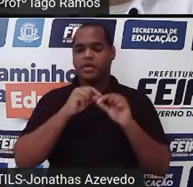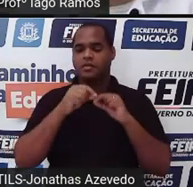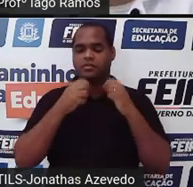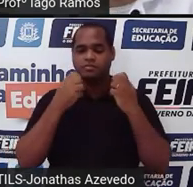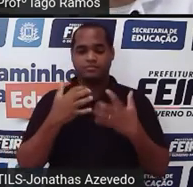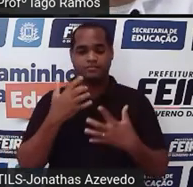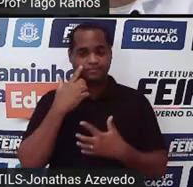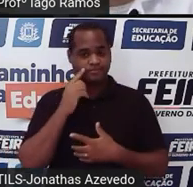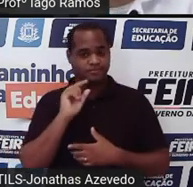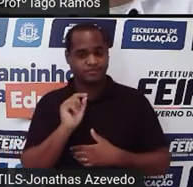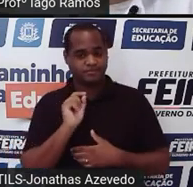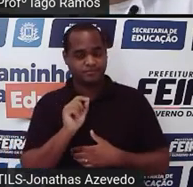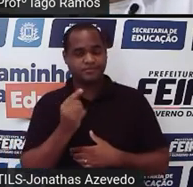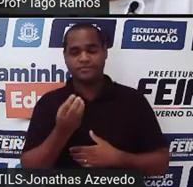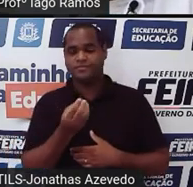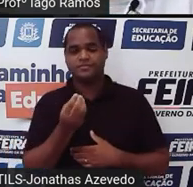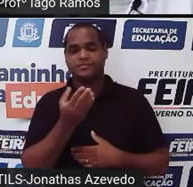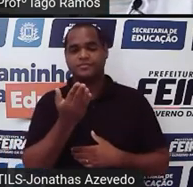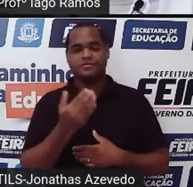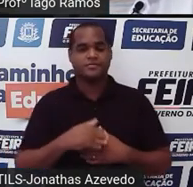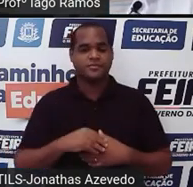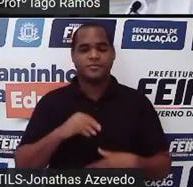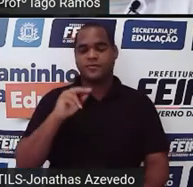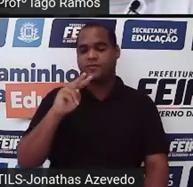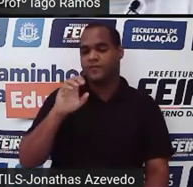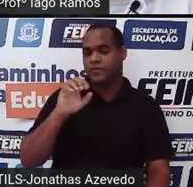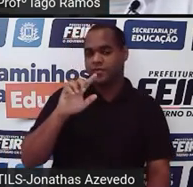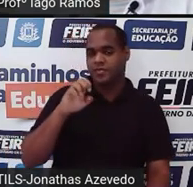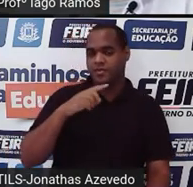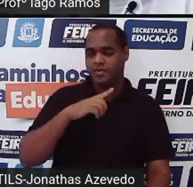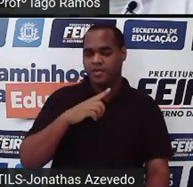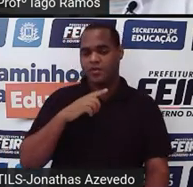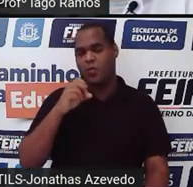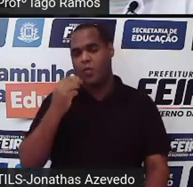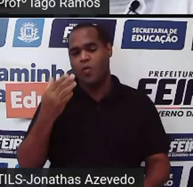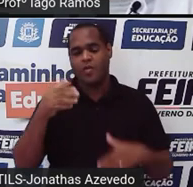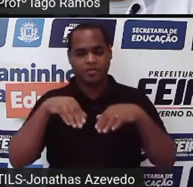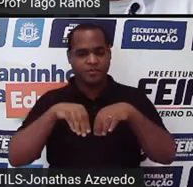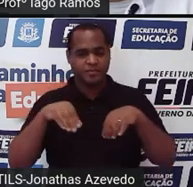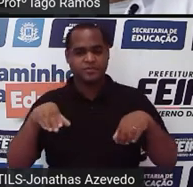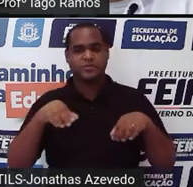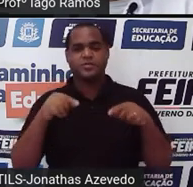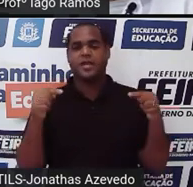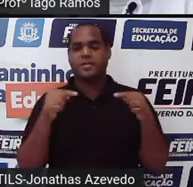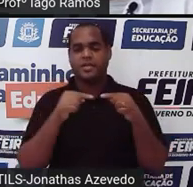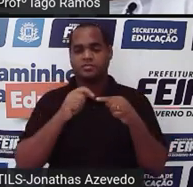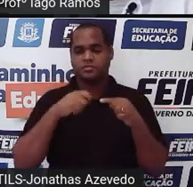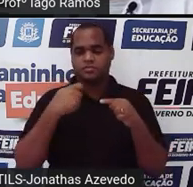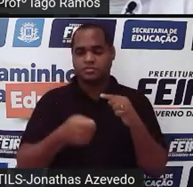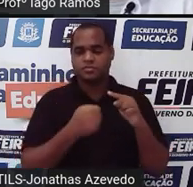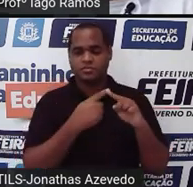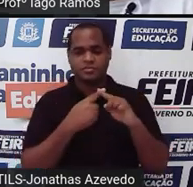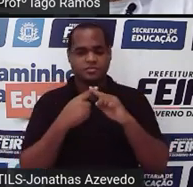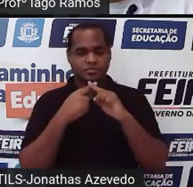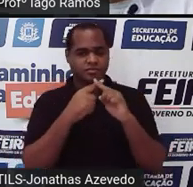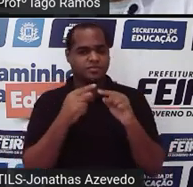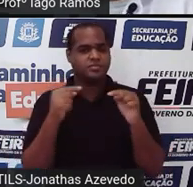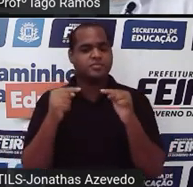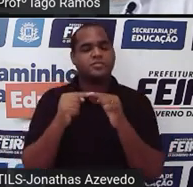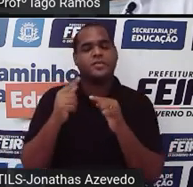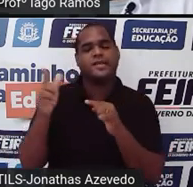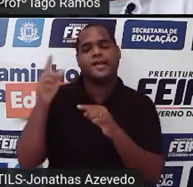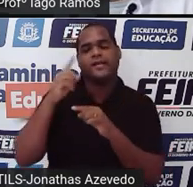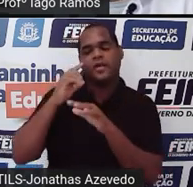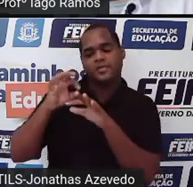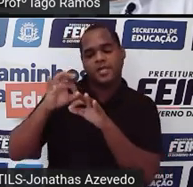dessa maneira pior o volume de um cubo ou um paralelepípedo é a multiplicação